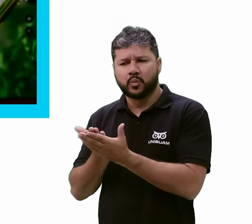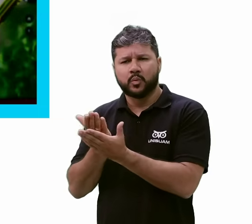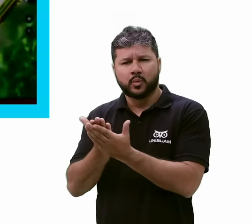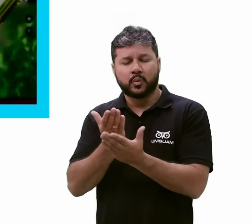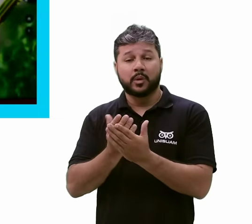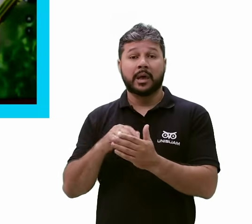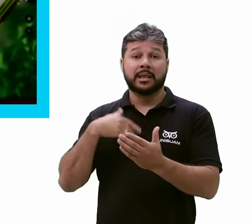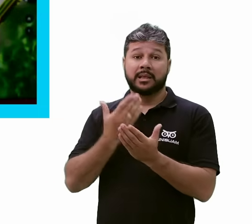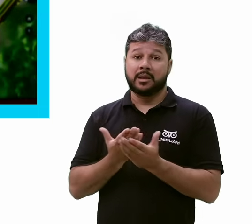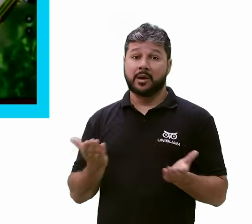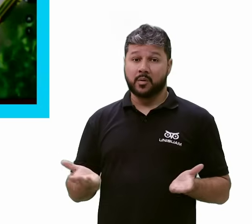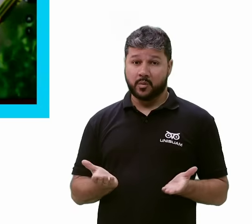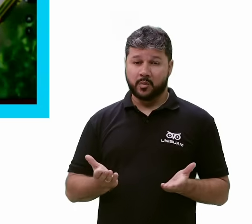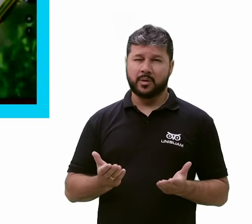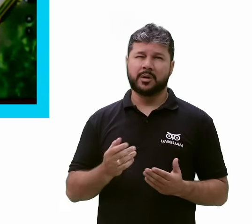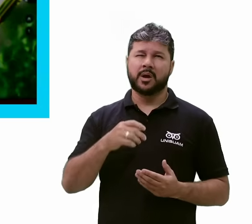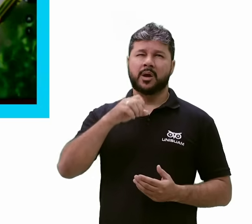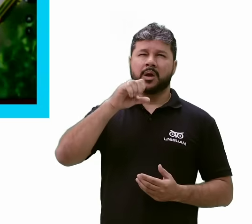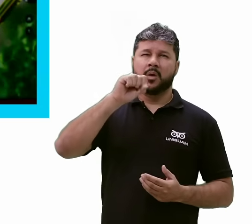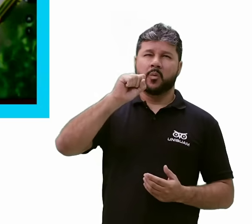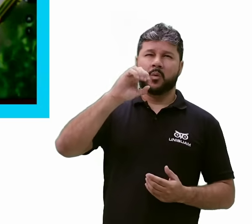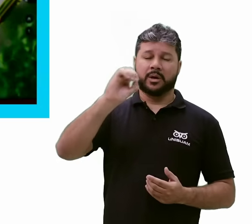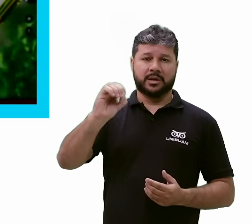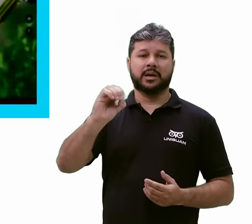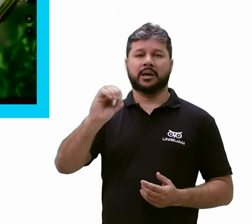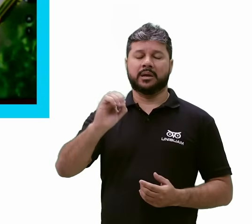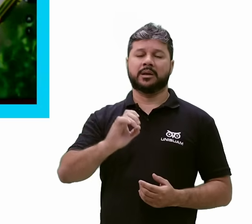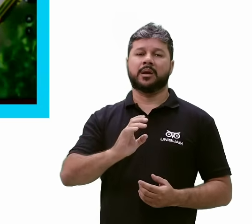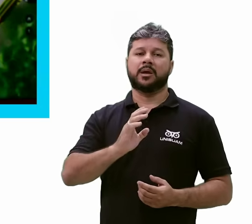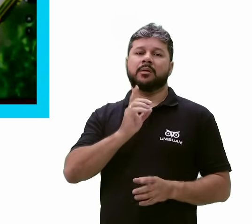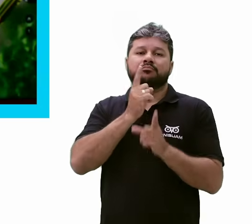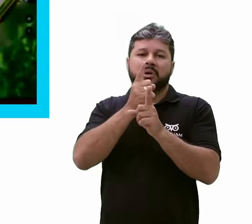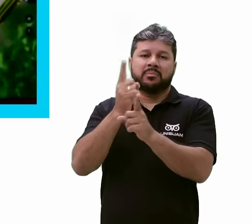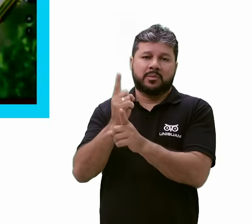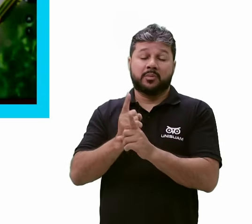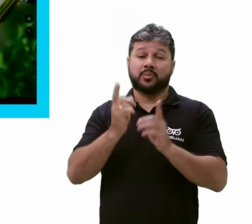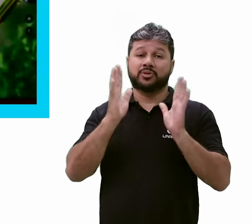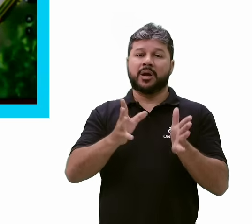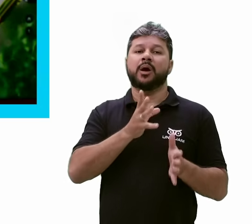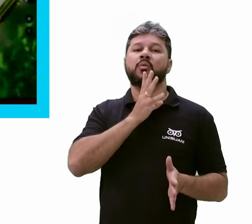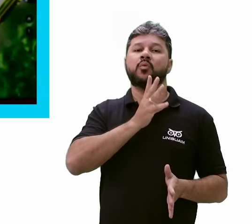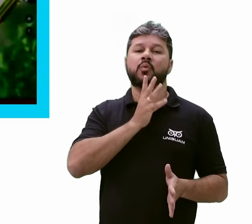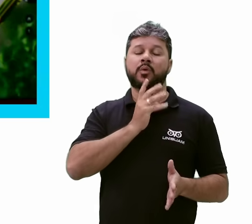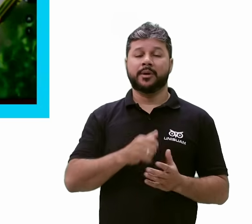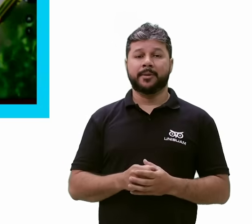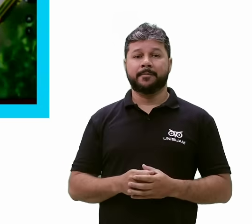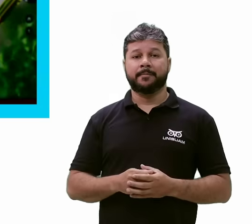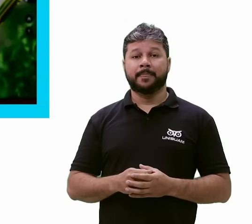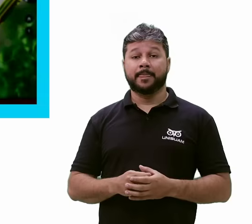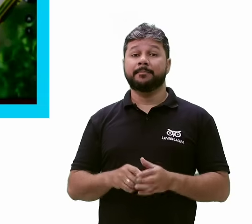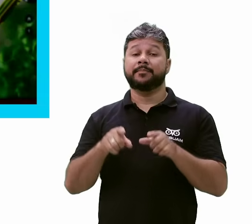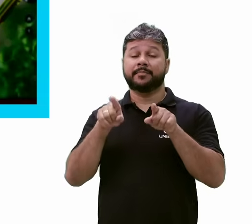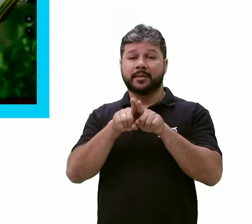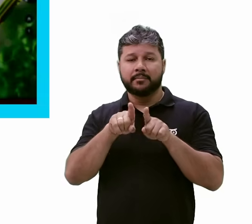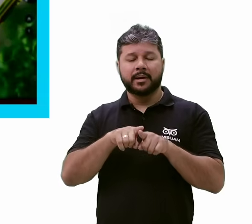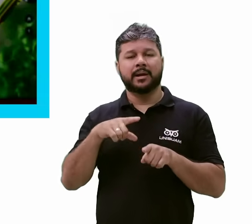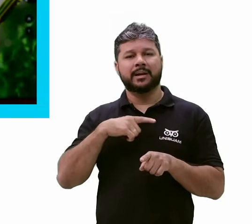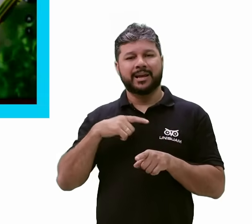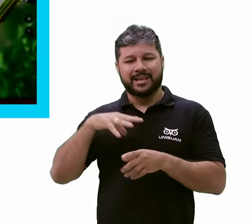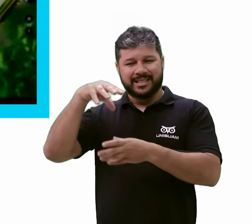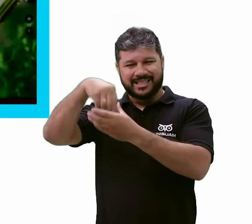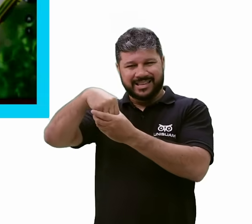Estudadas até o momento, mais ou menos 80, que se tem conhecimento. E entre elas, né,